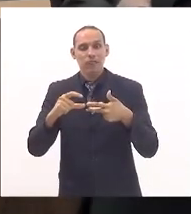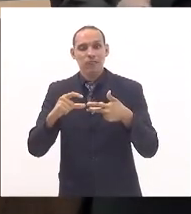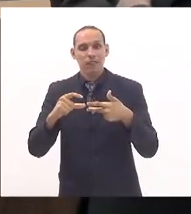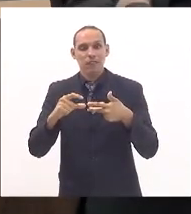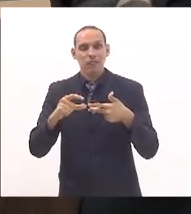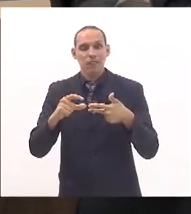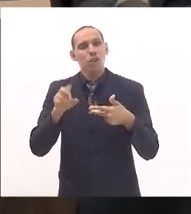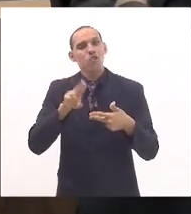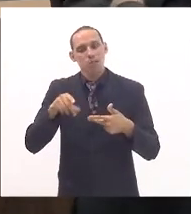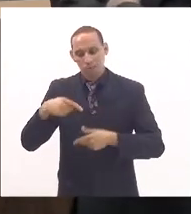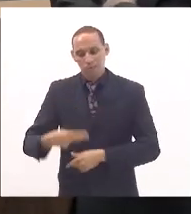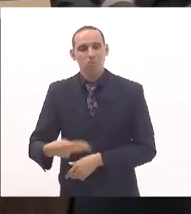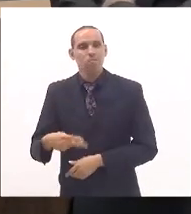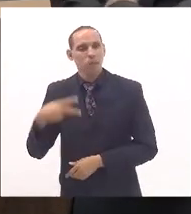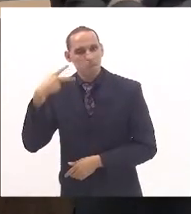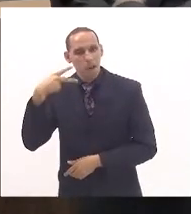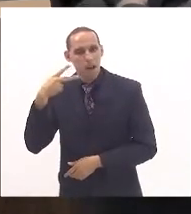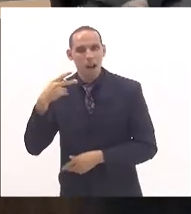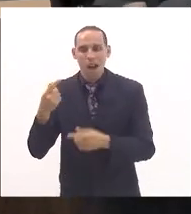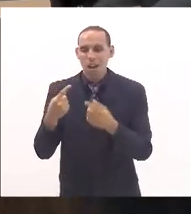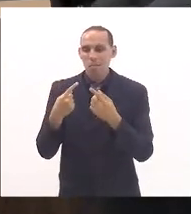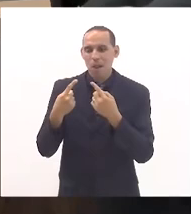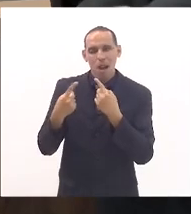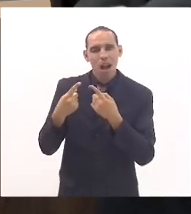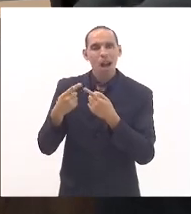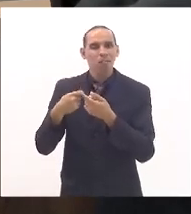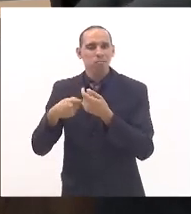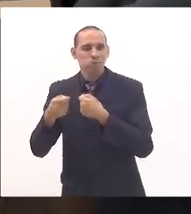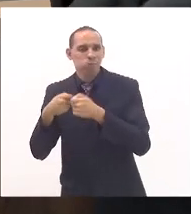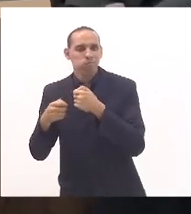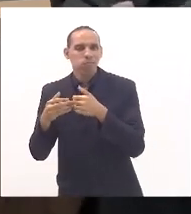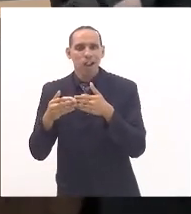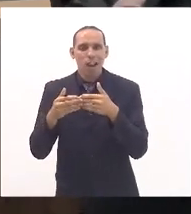o Parlamento, de abrir uma negociação e ter um projeto,